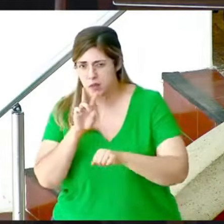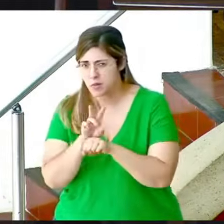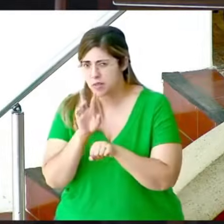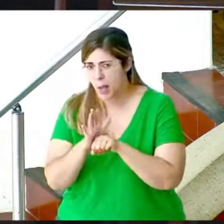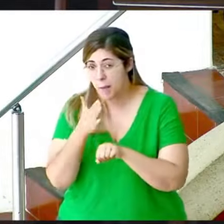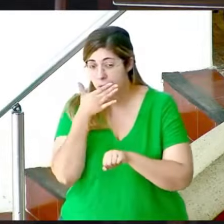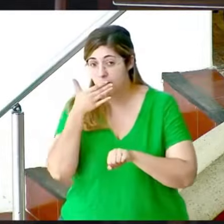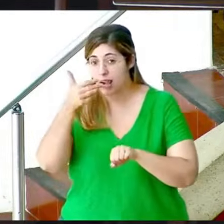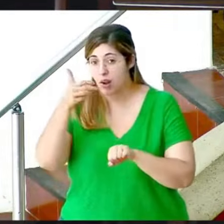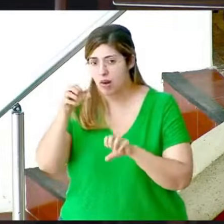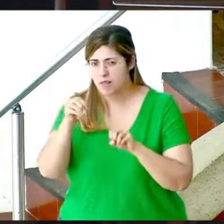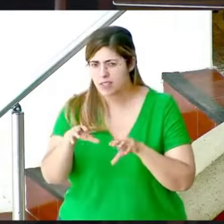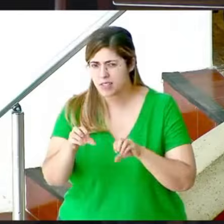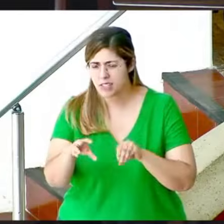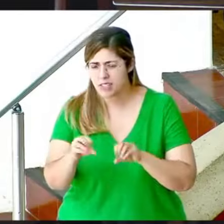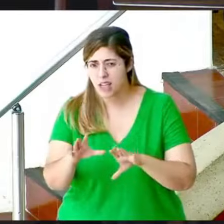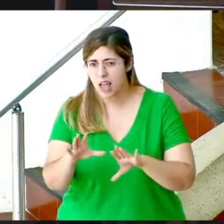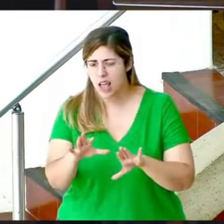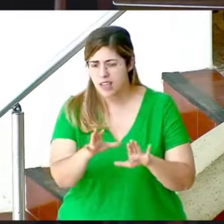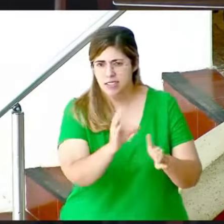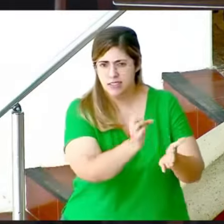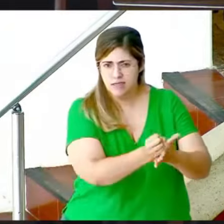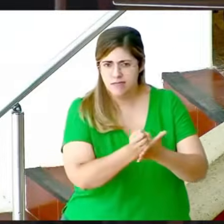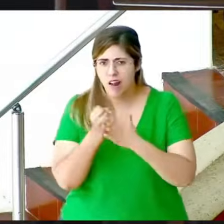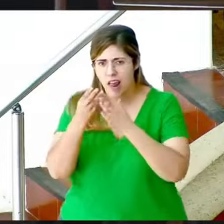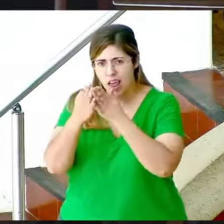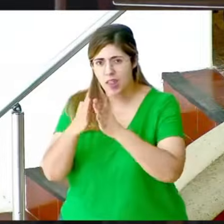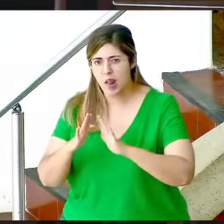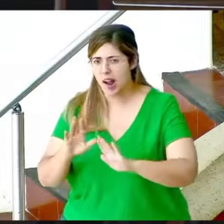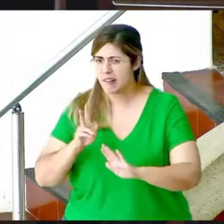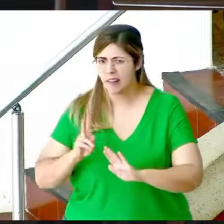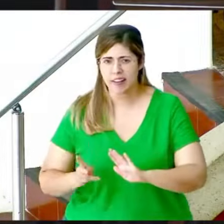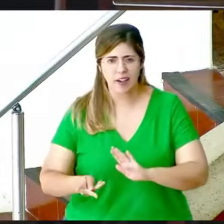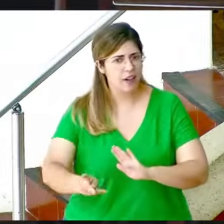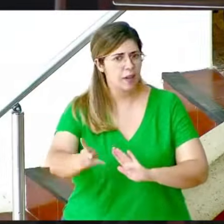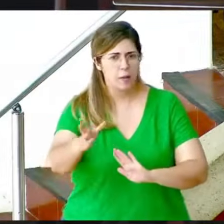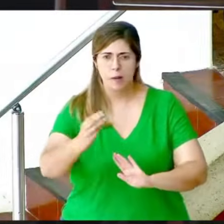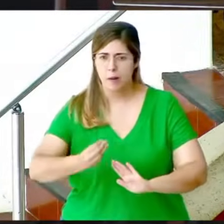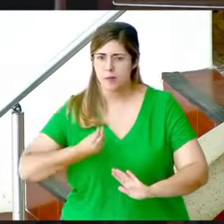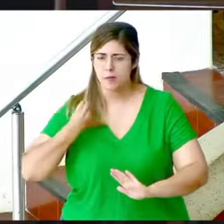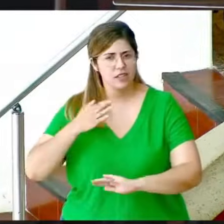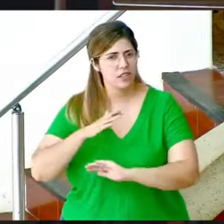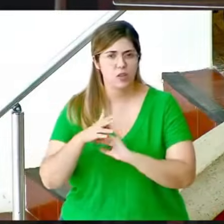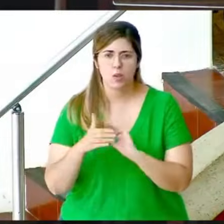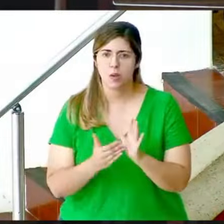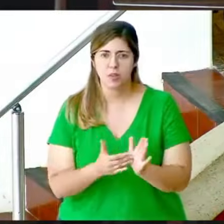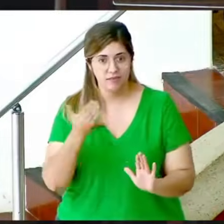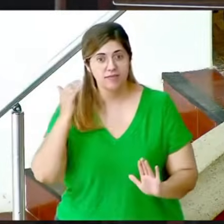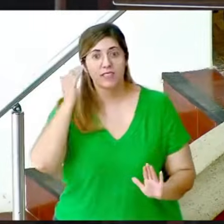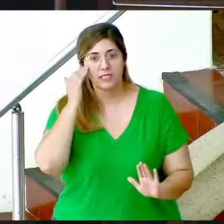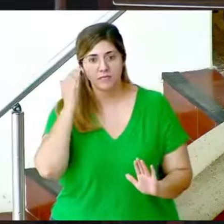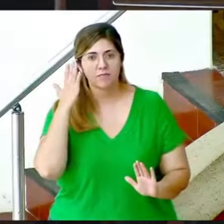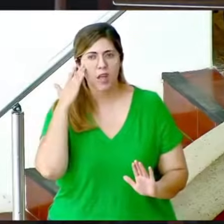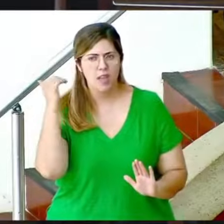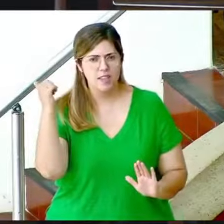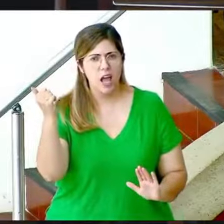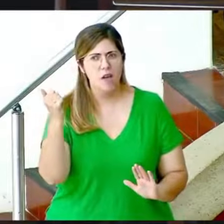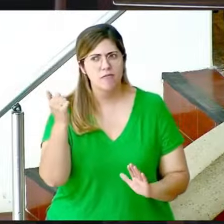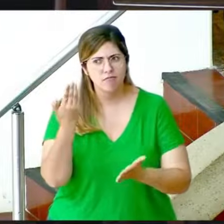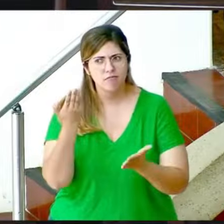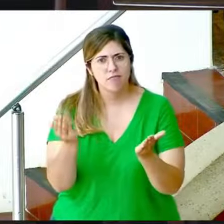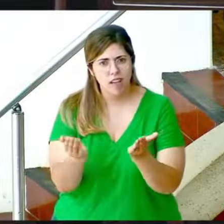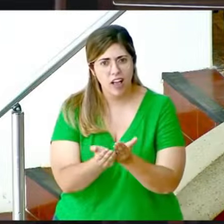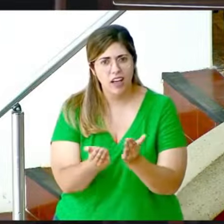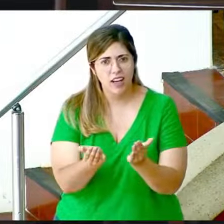em tese, nós teremos adoradores pelo resto da vida. Então, quando eu vejo uma criança hoje aqui, eu sei que é um adorador que está ali, uma adoradora que